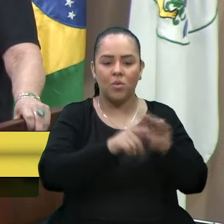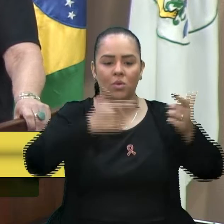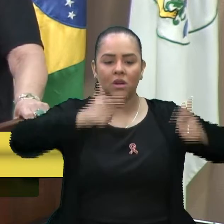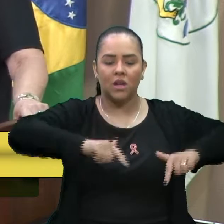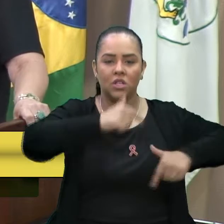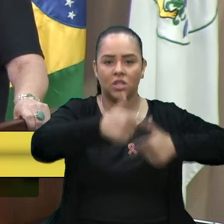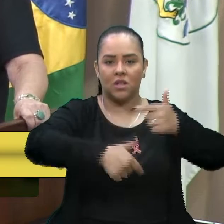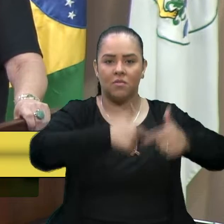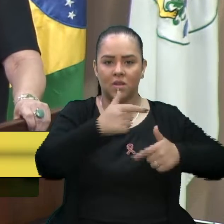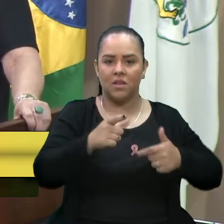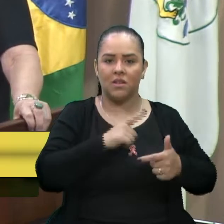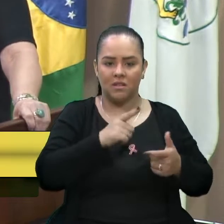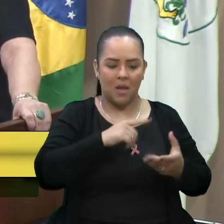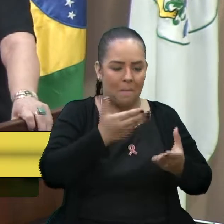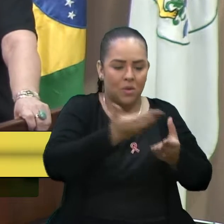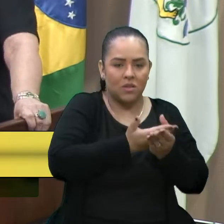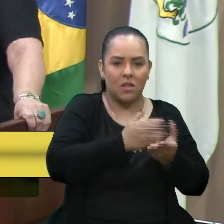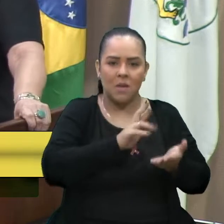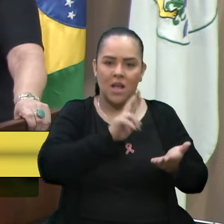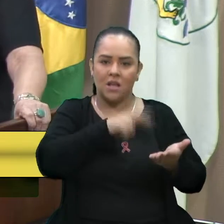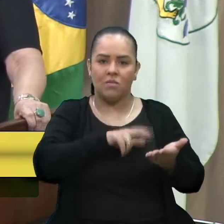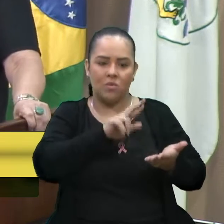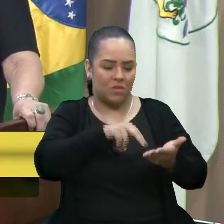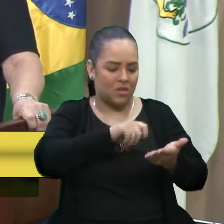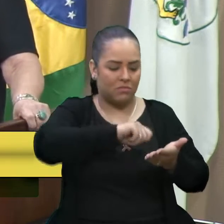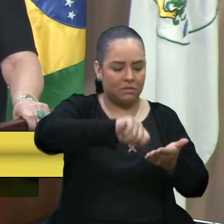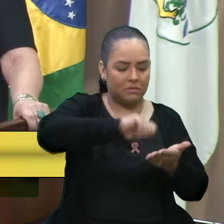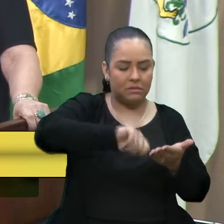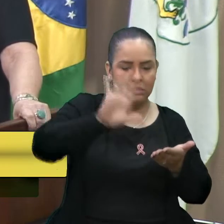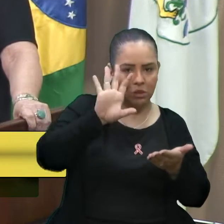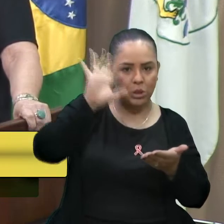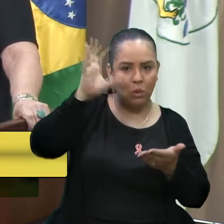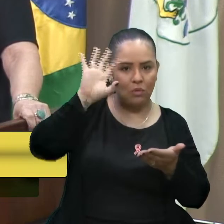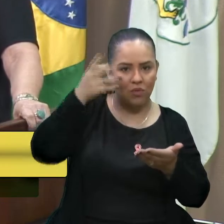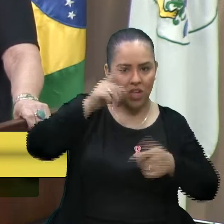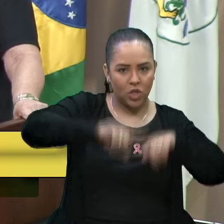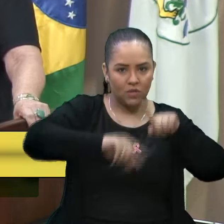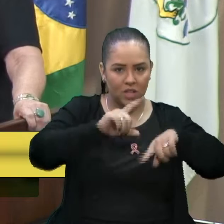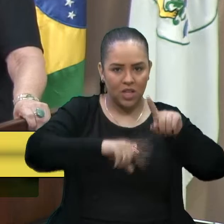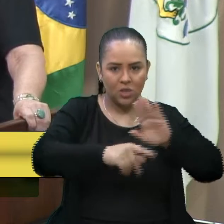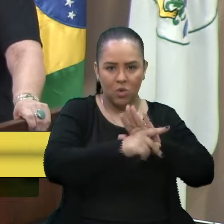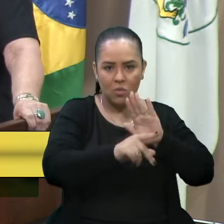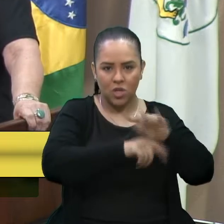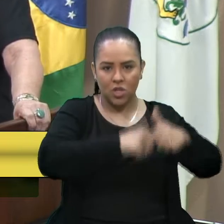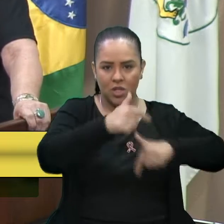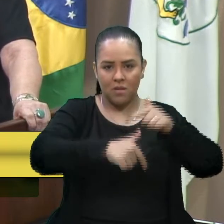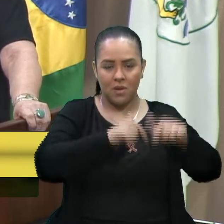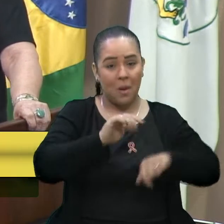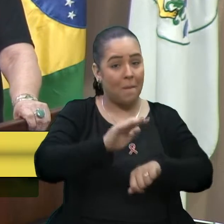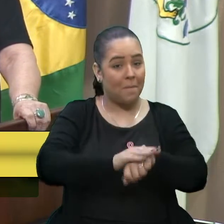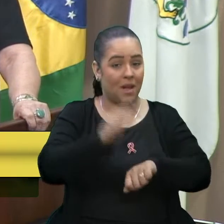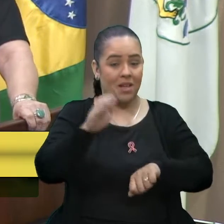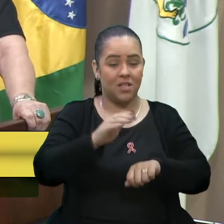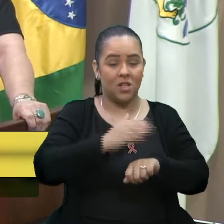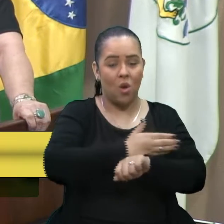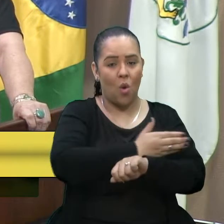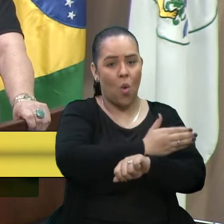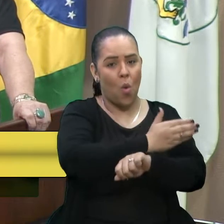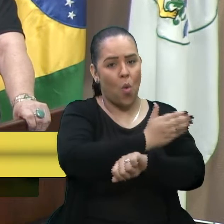Levou processos para responder, levou coisas para resolver, levou trabalhos a mais durante horas a